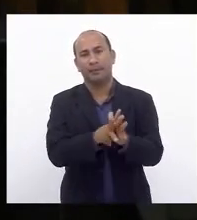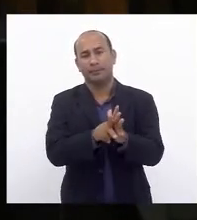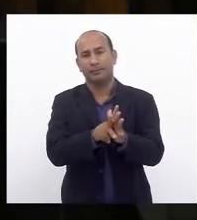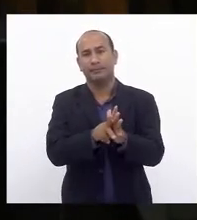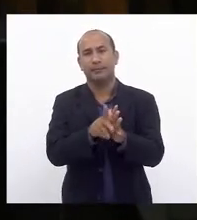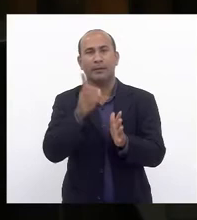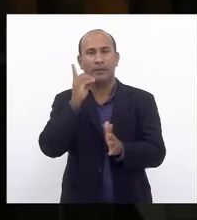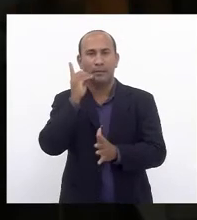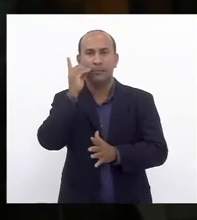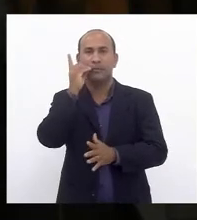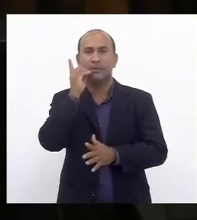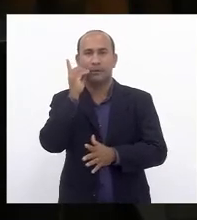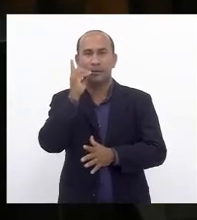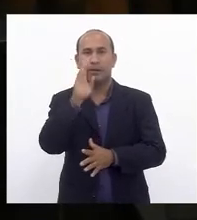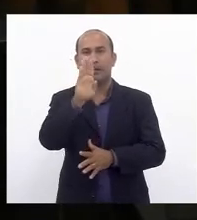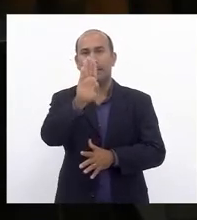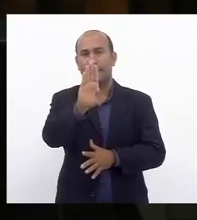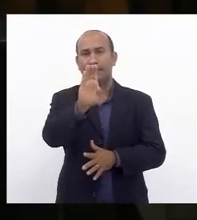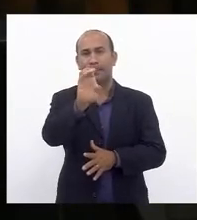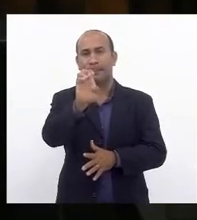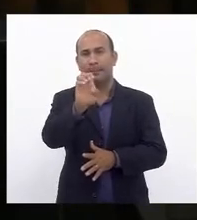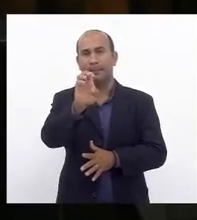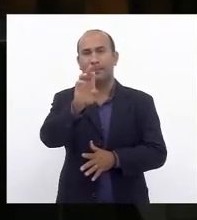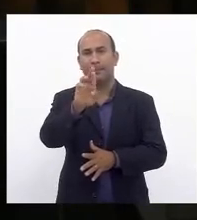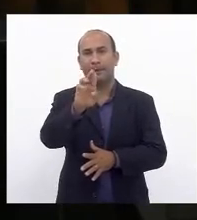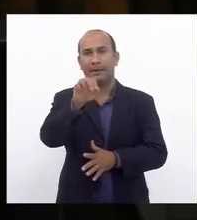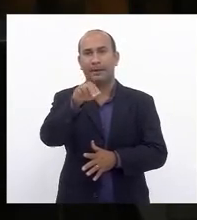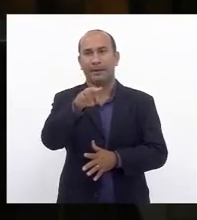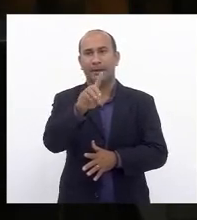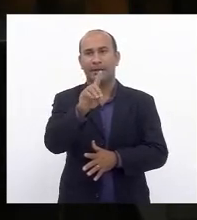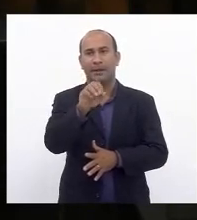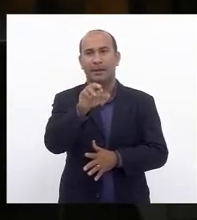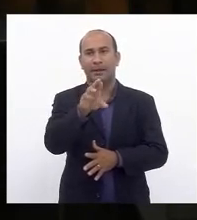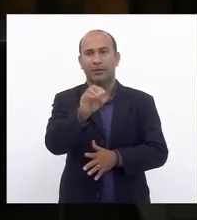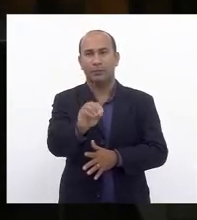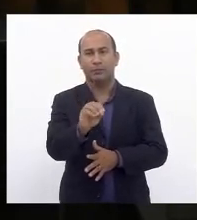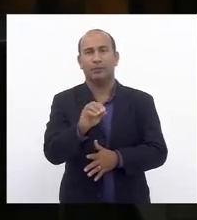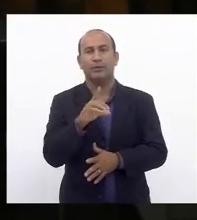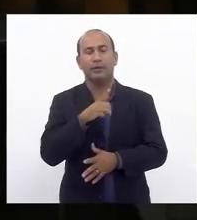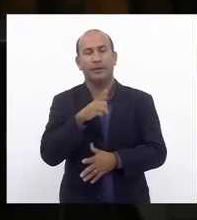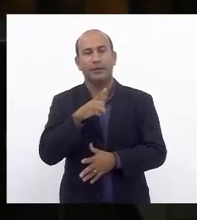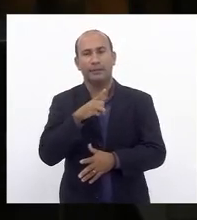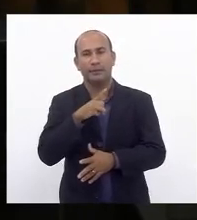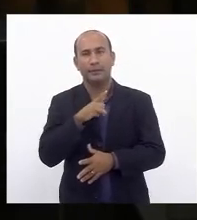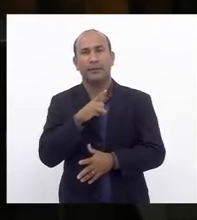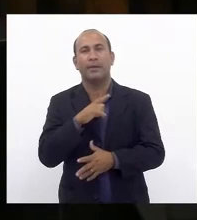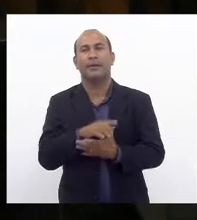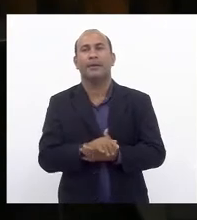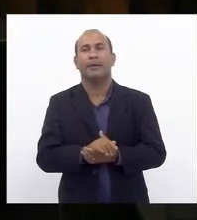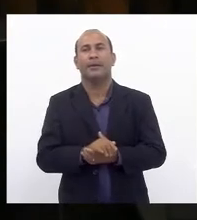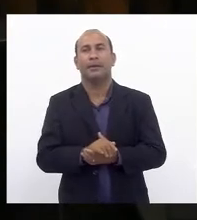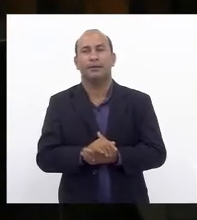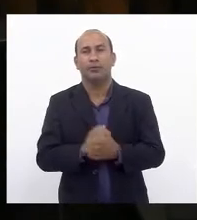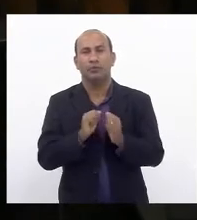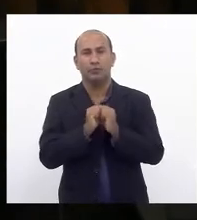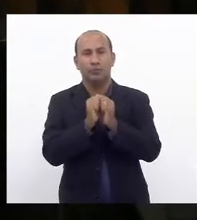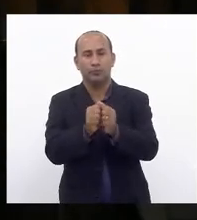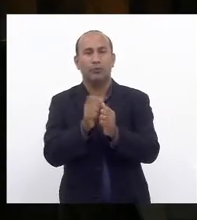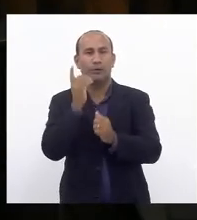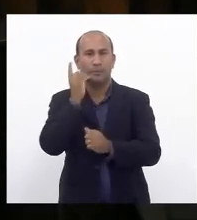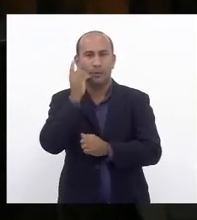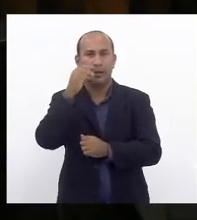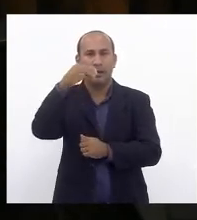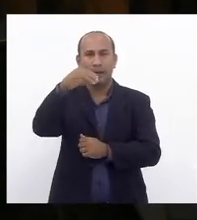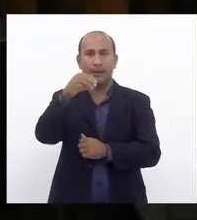deputado subtenente Bernardo, que tem como coautores o deputado